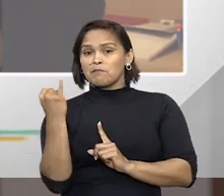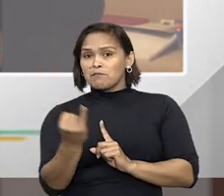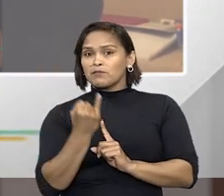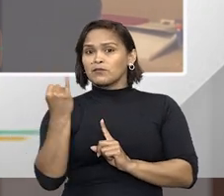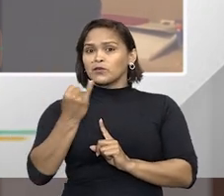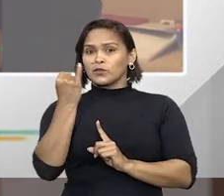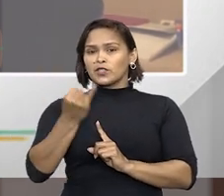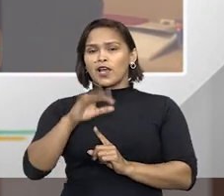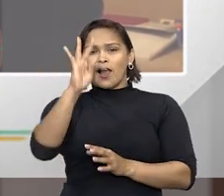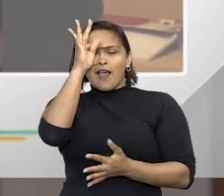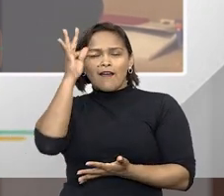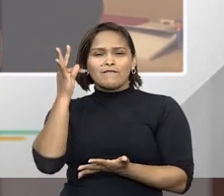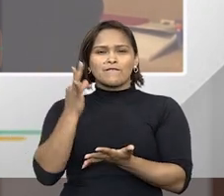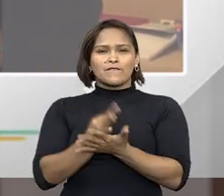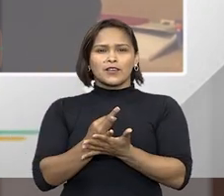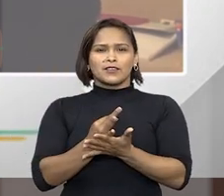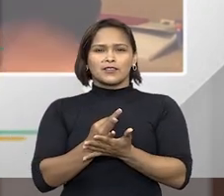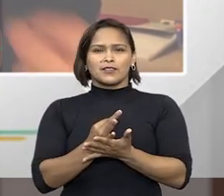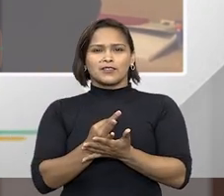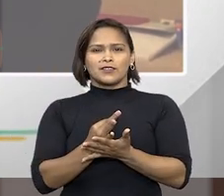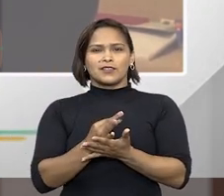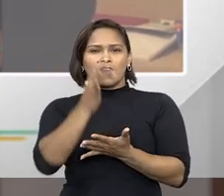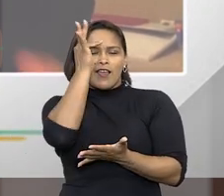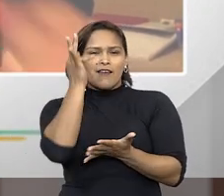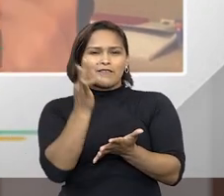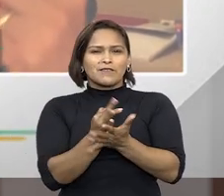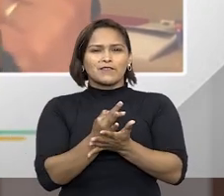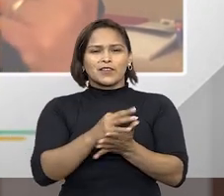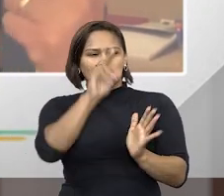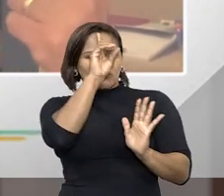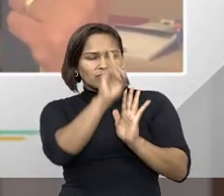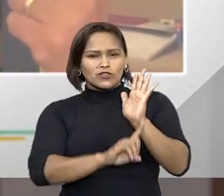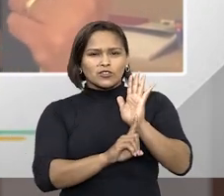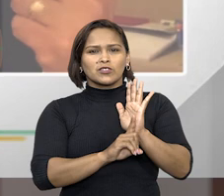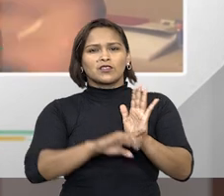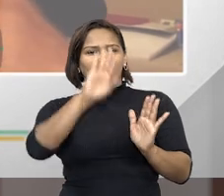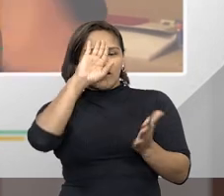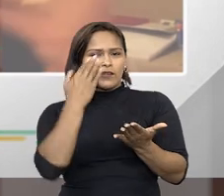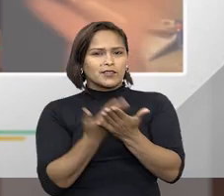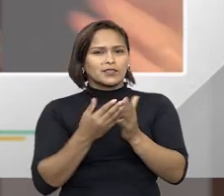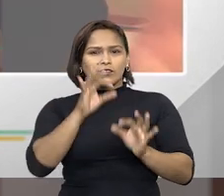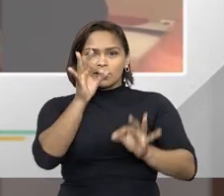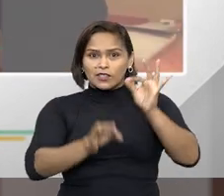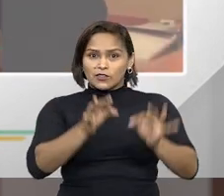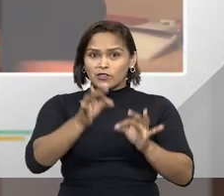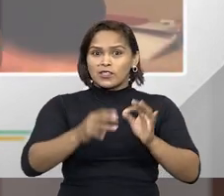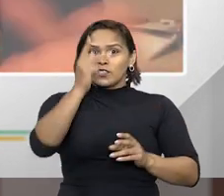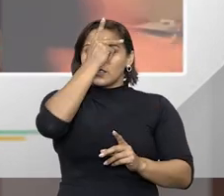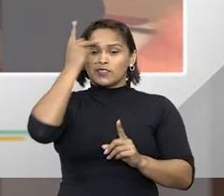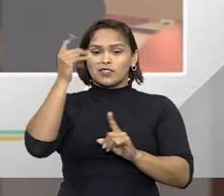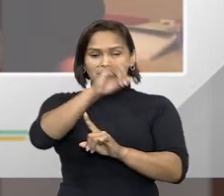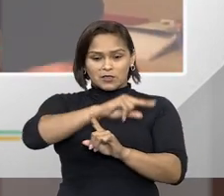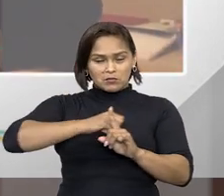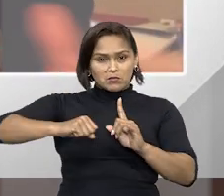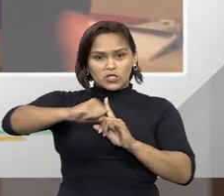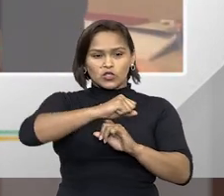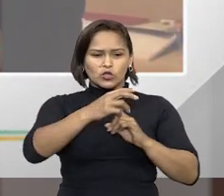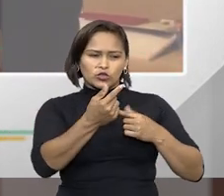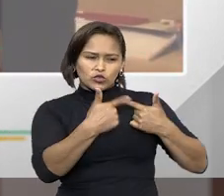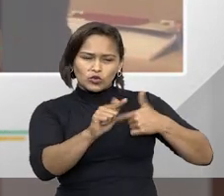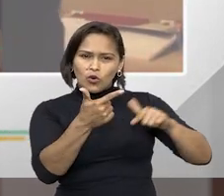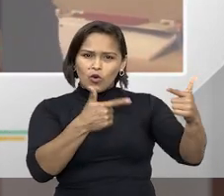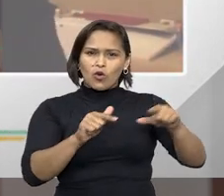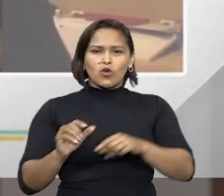a fé no direito, né? A crença na justiça das pessoas comuns, de todas as